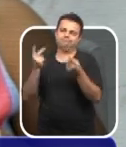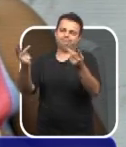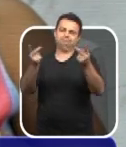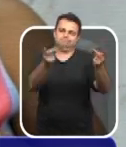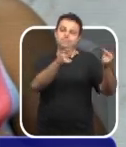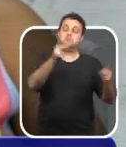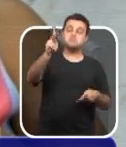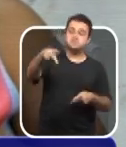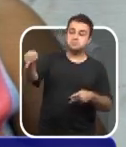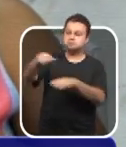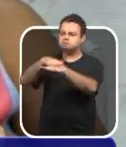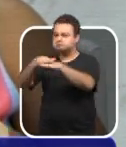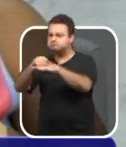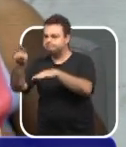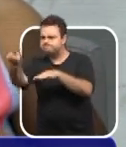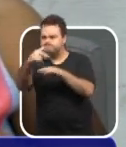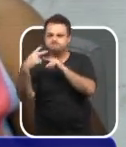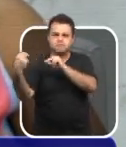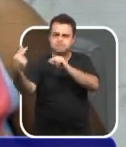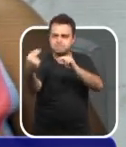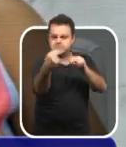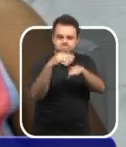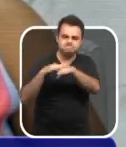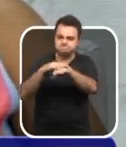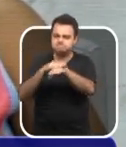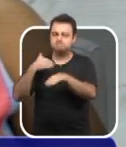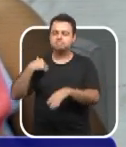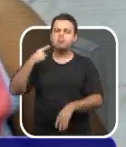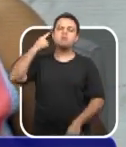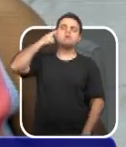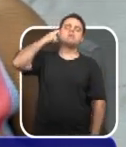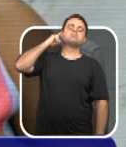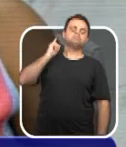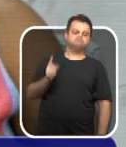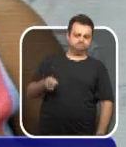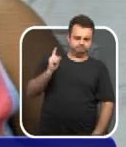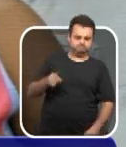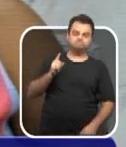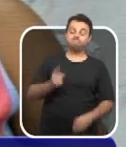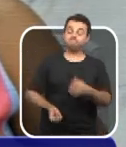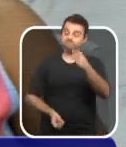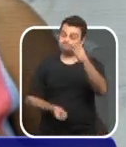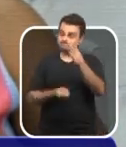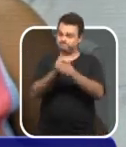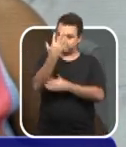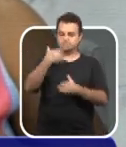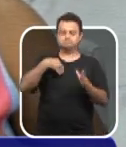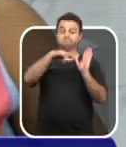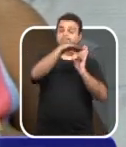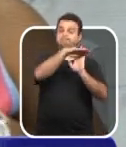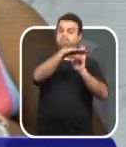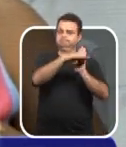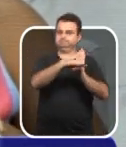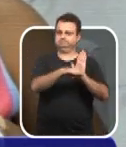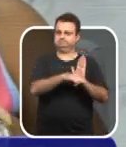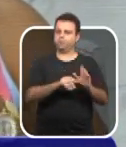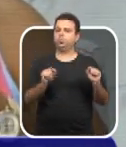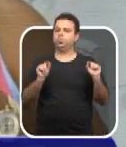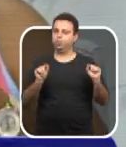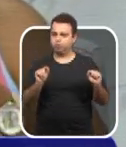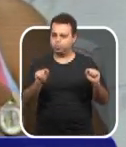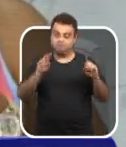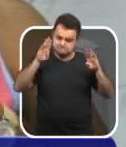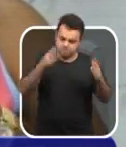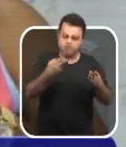com os professores, eu vejo a necessidade de criar um programa permanente também, no que diz respeito